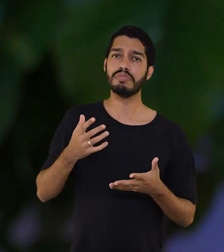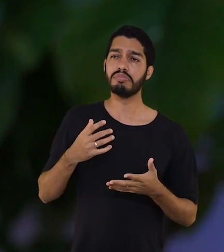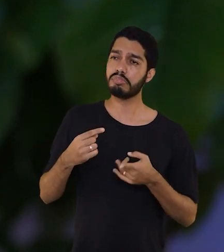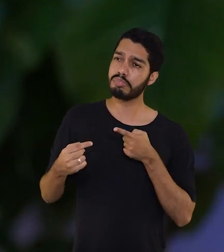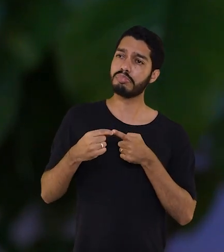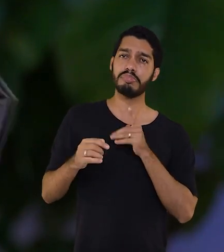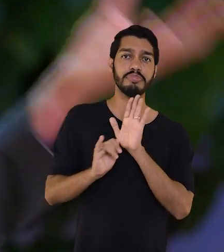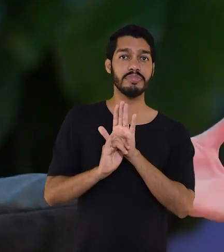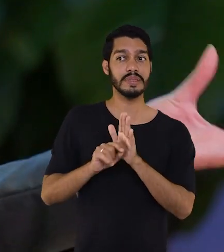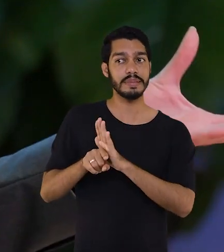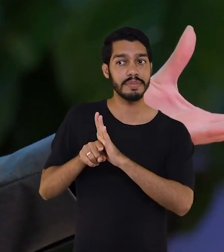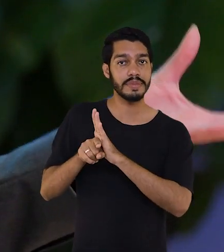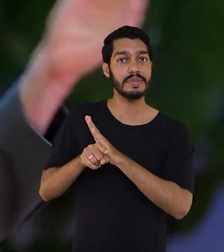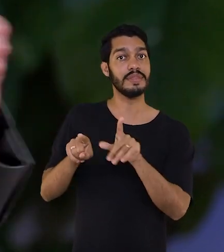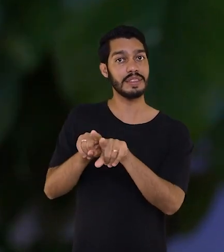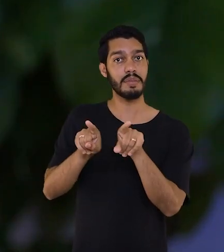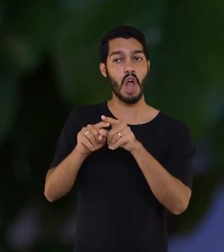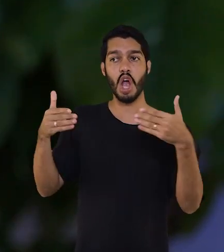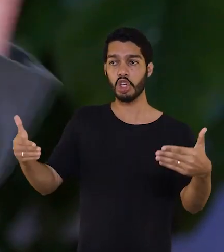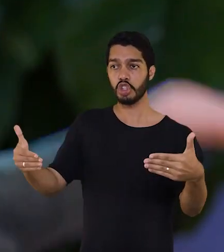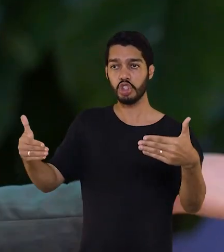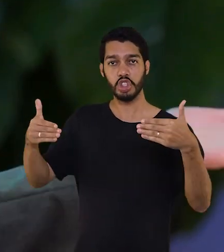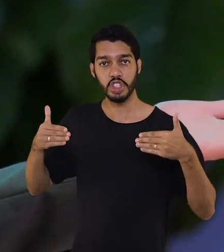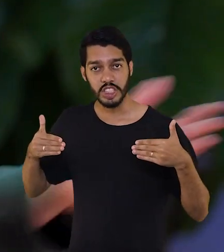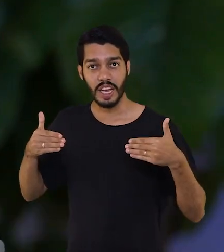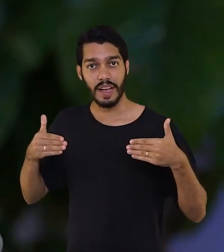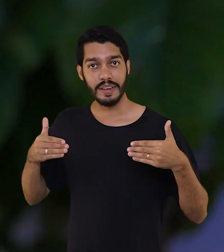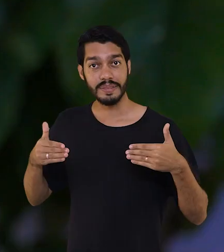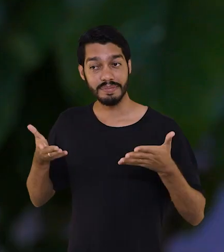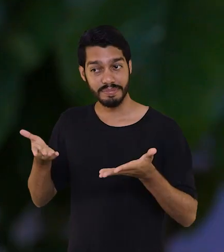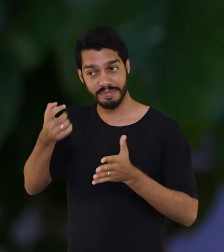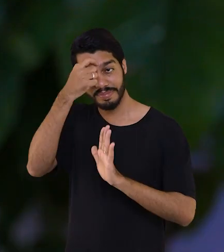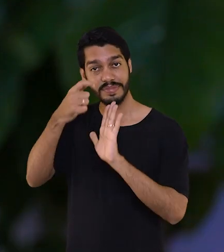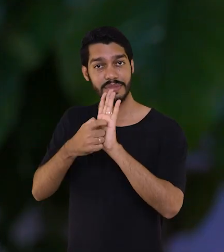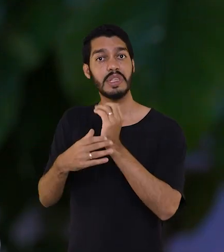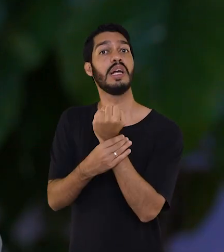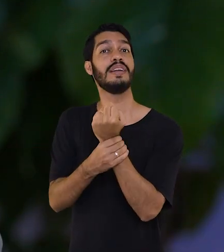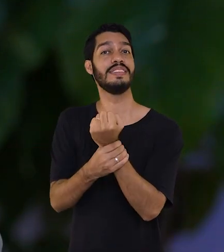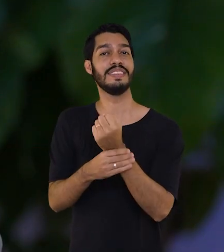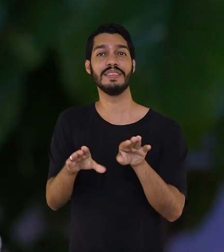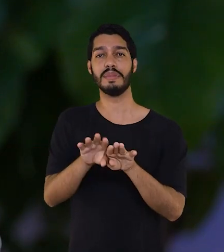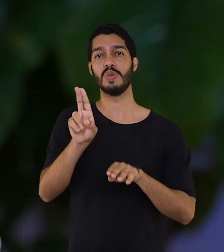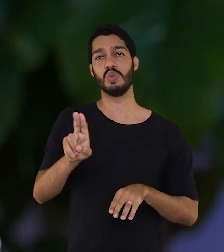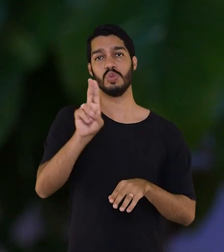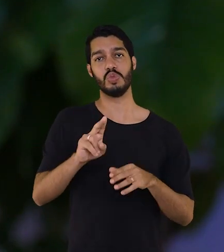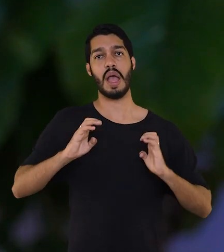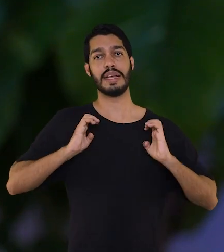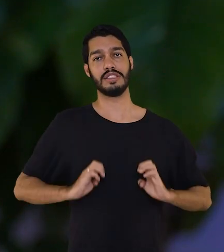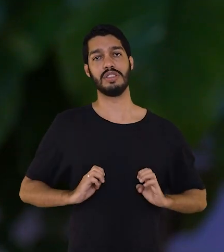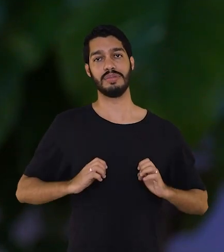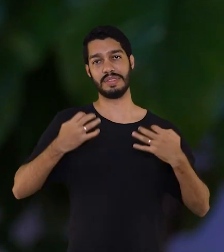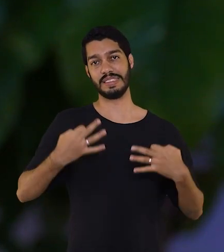se dedicando exaustivamente a não só pesquisar, a chegar a essa fronteira, mas também garantir que